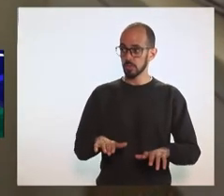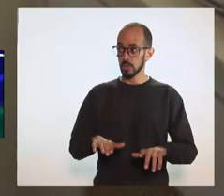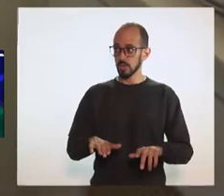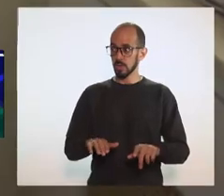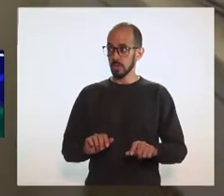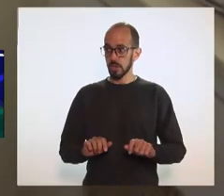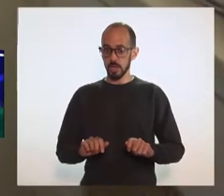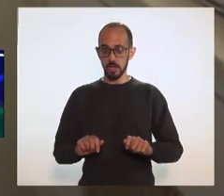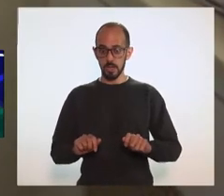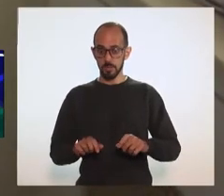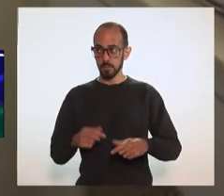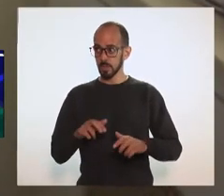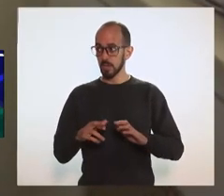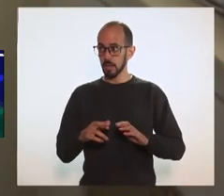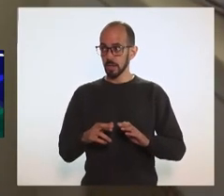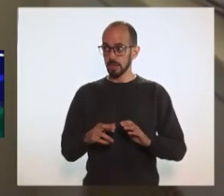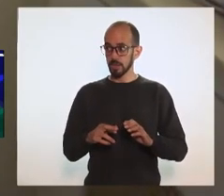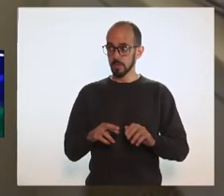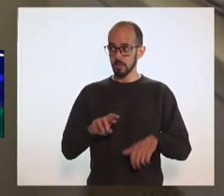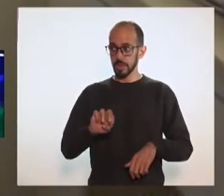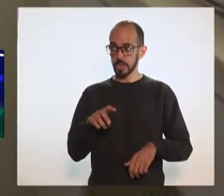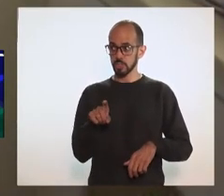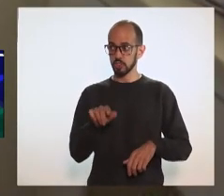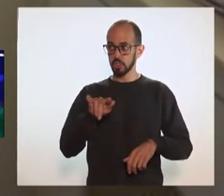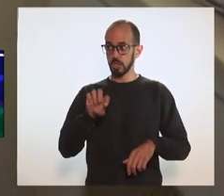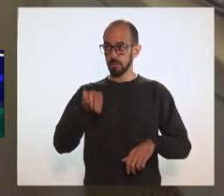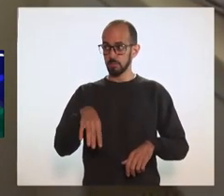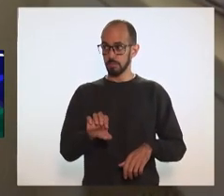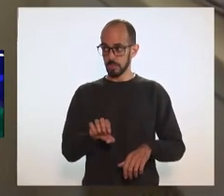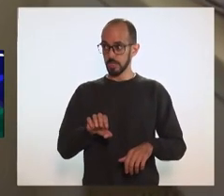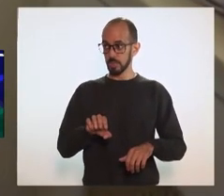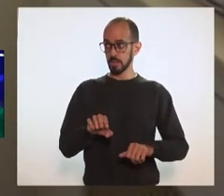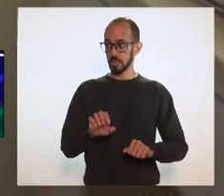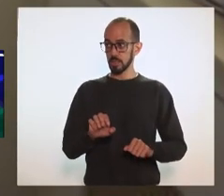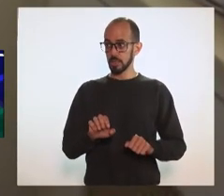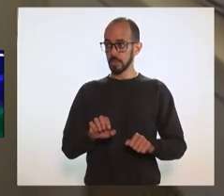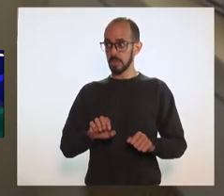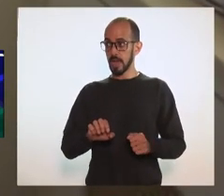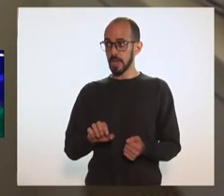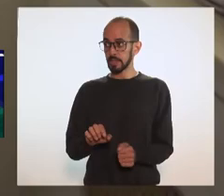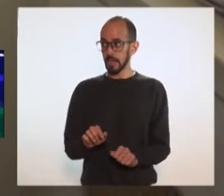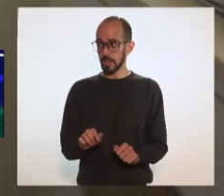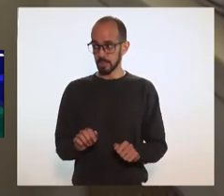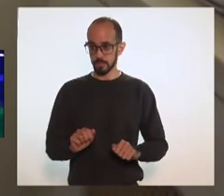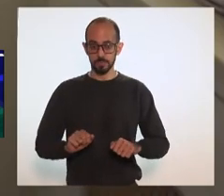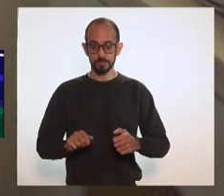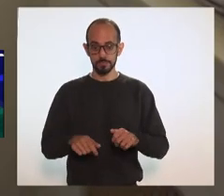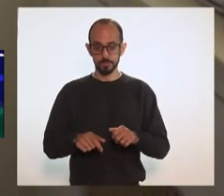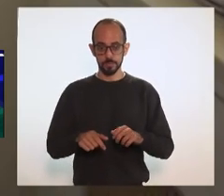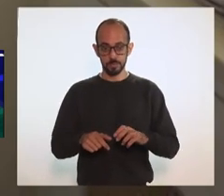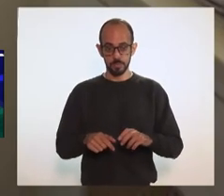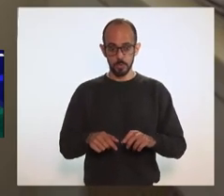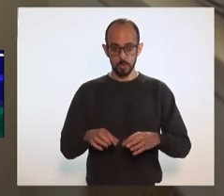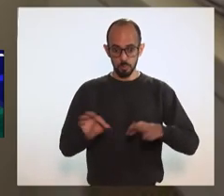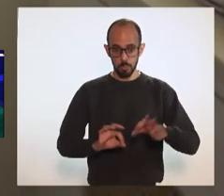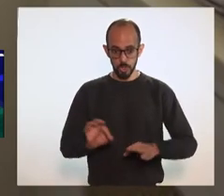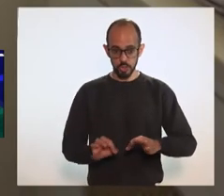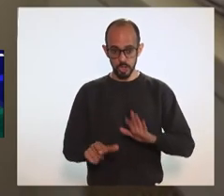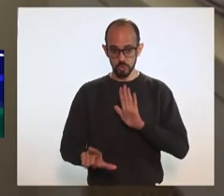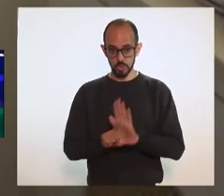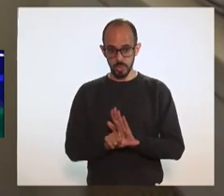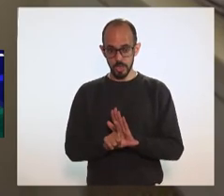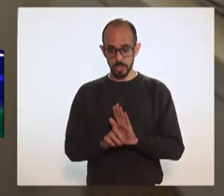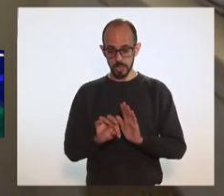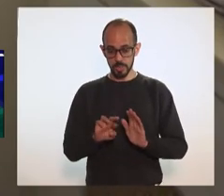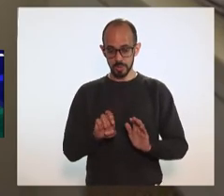regime diferenciado. Com a mesma redação que a gente aprovou no projeto de lei das